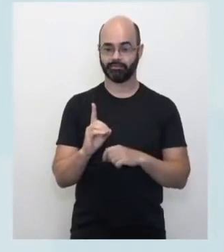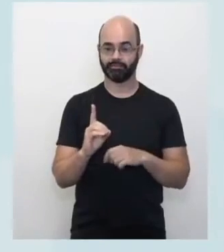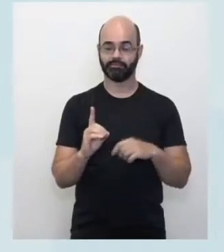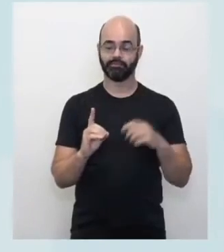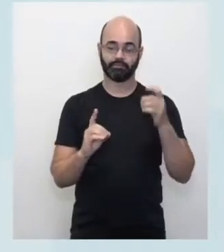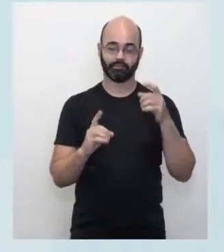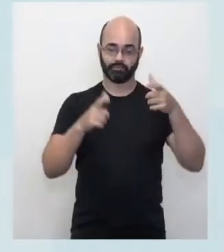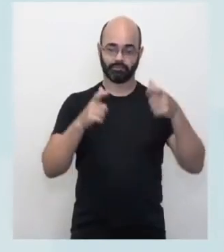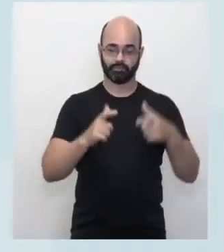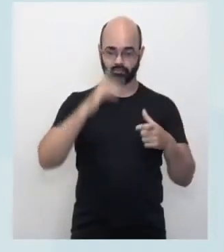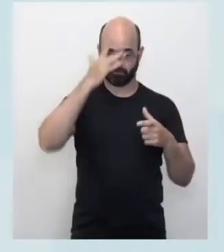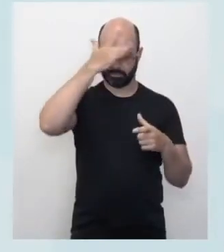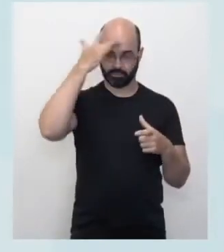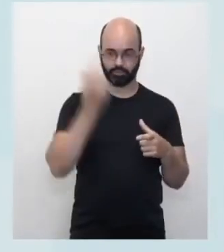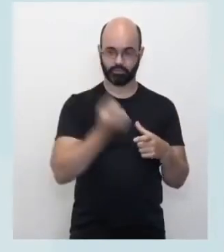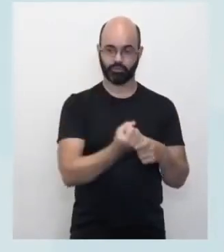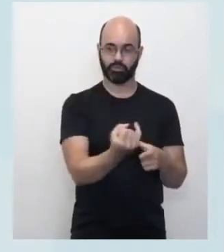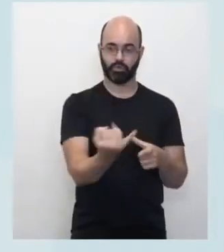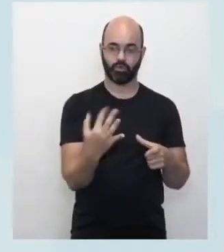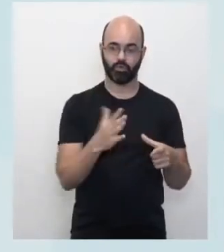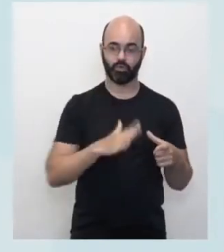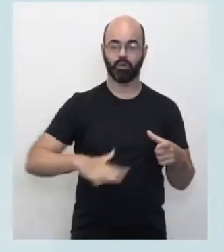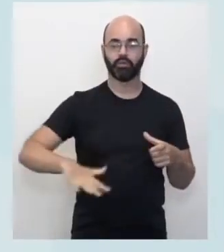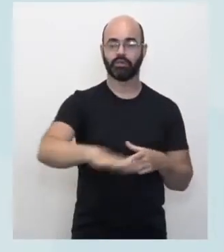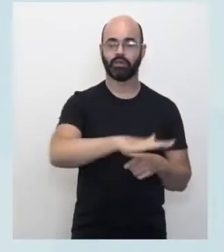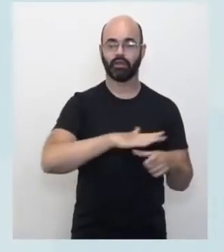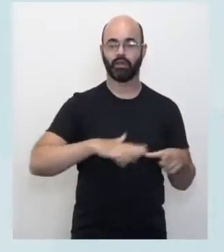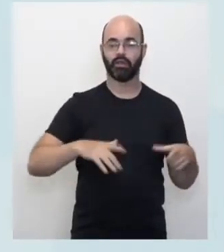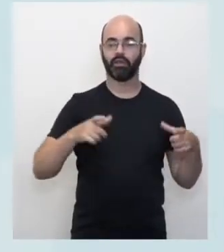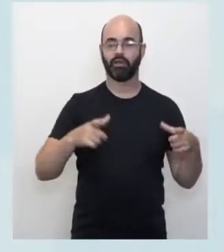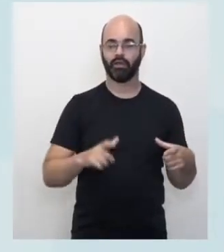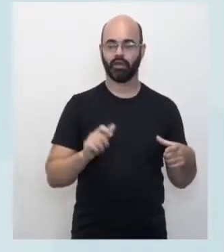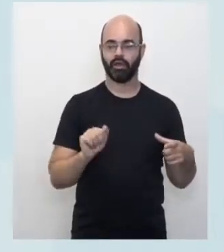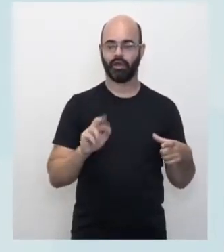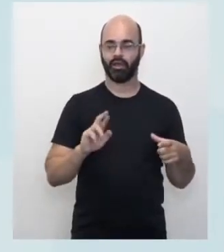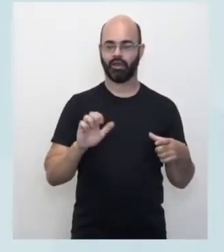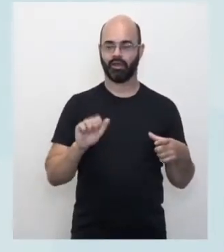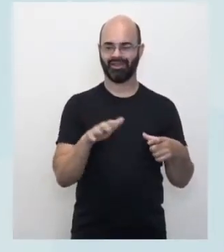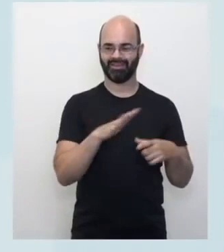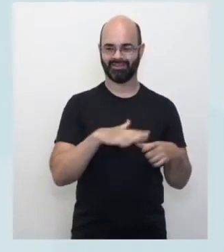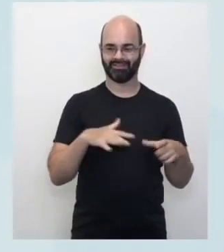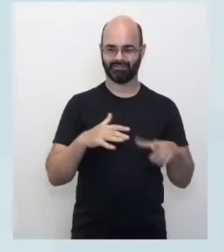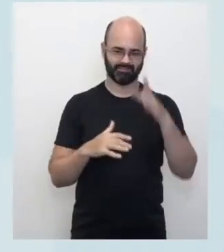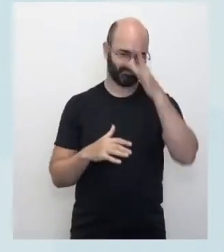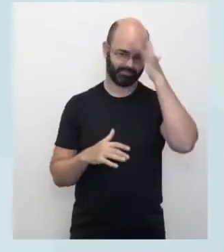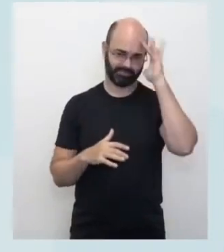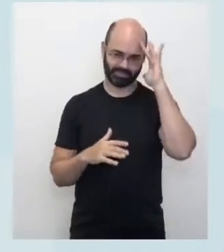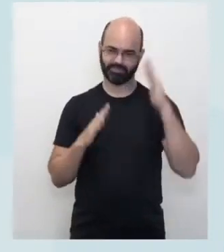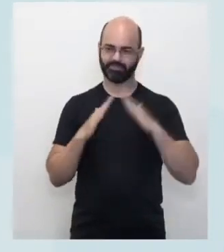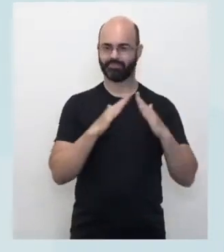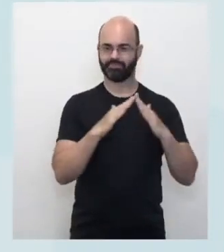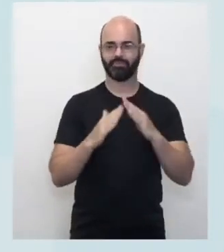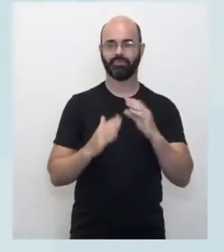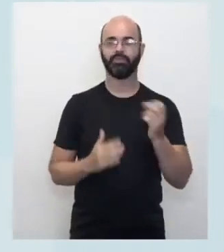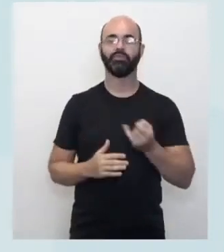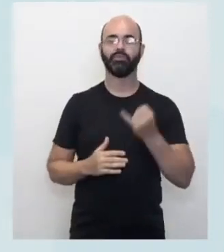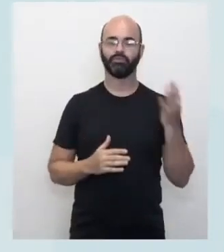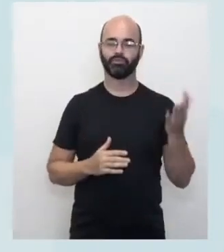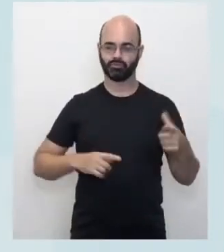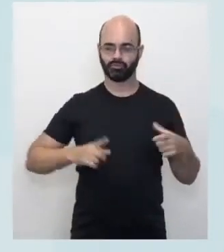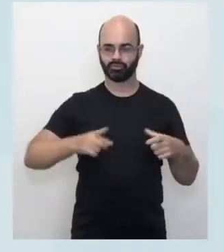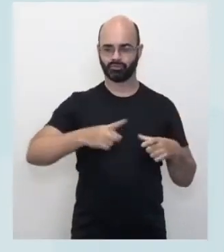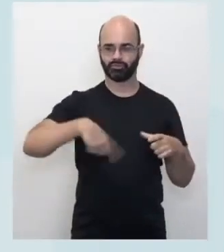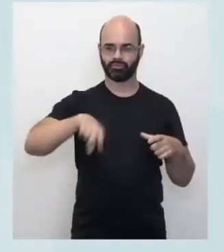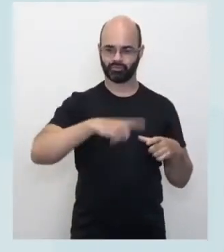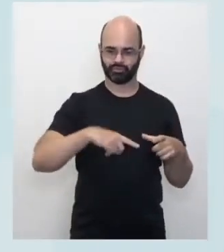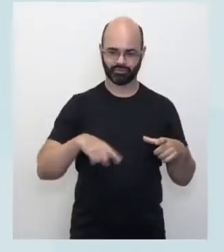de um lugar e a área. Então, quantos habitantes, quantas pessoas moram nesse lugar e qual é a área, qual é a parte territorial, quanto é o chão